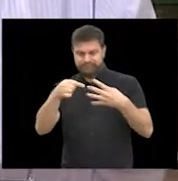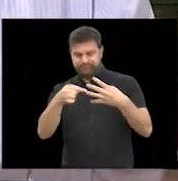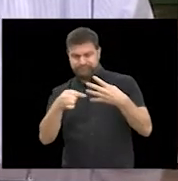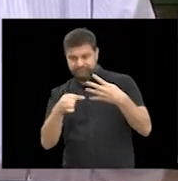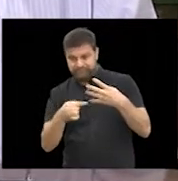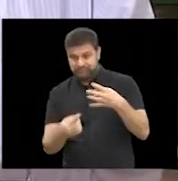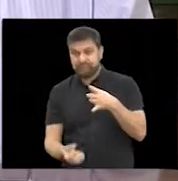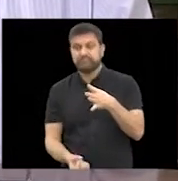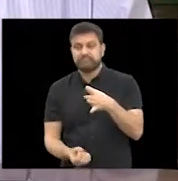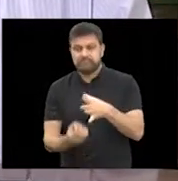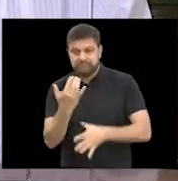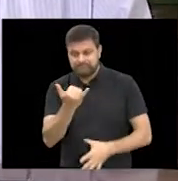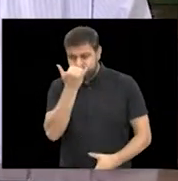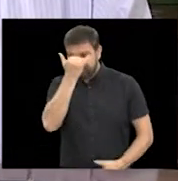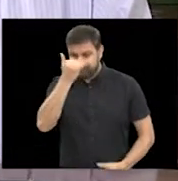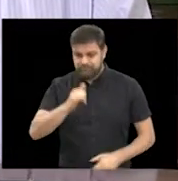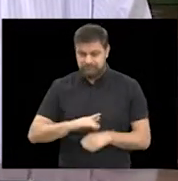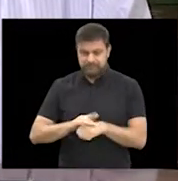que acabam